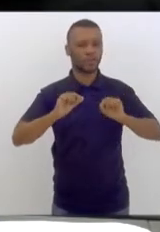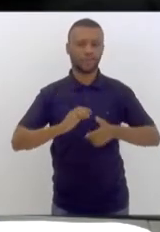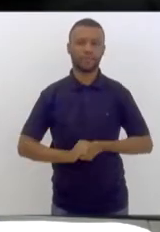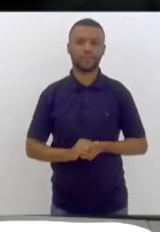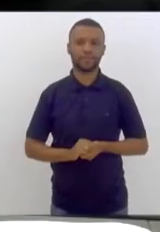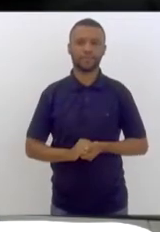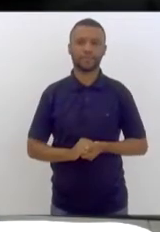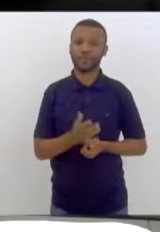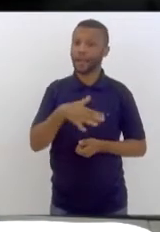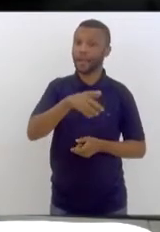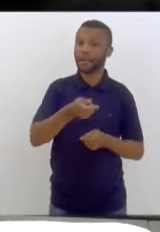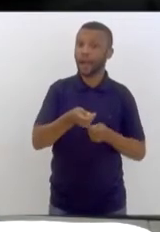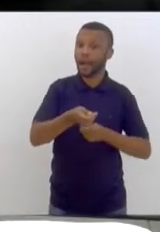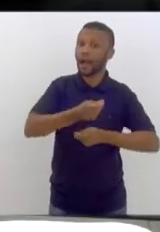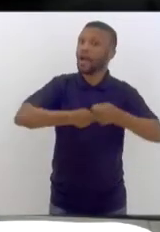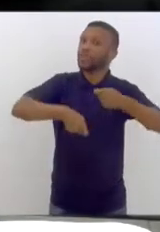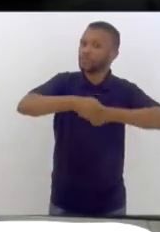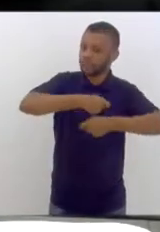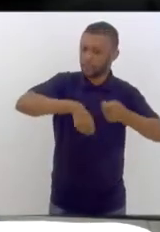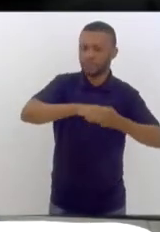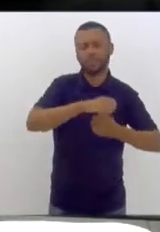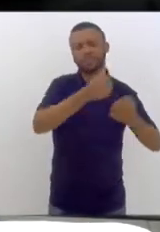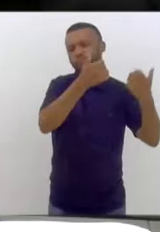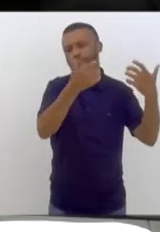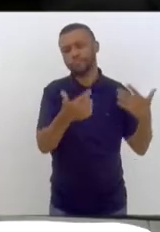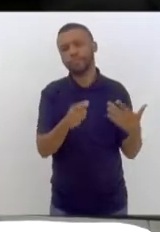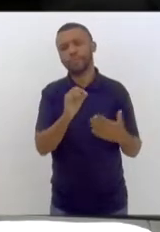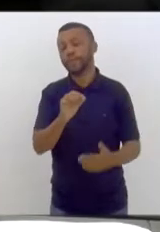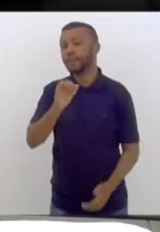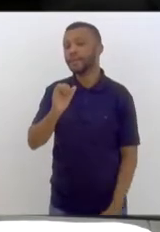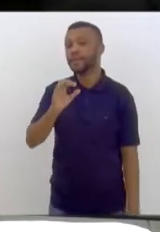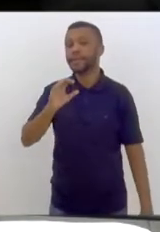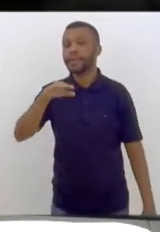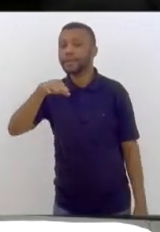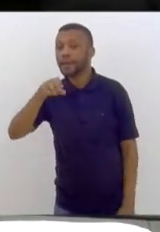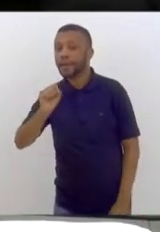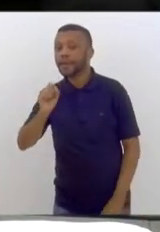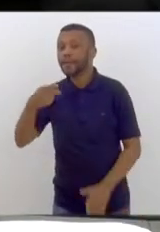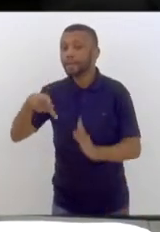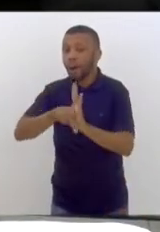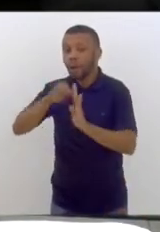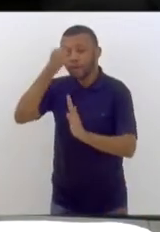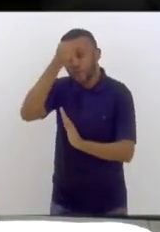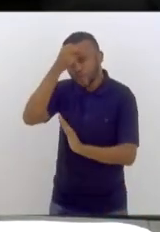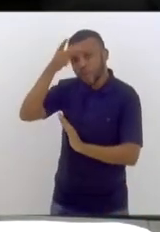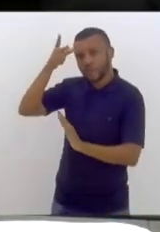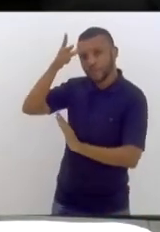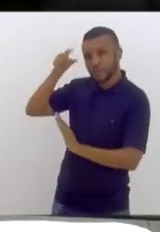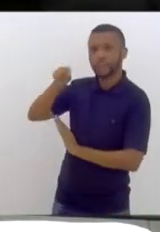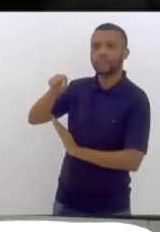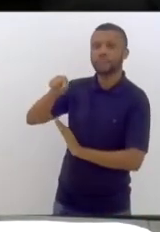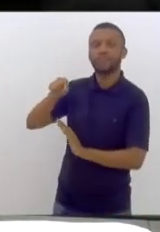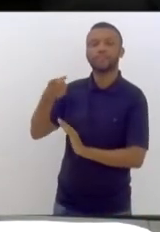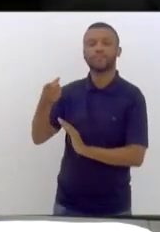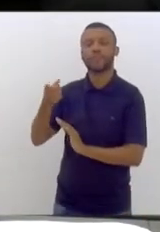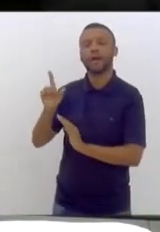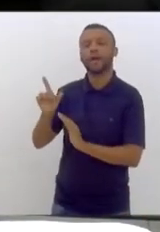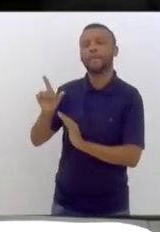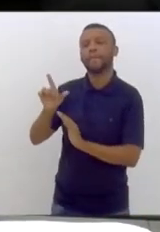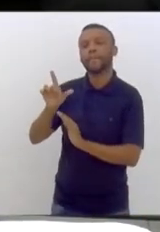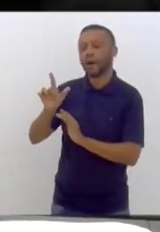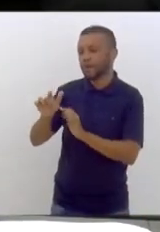na administração do que seria o ICMS municipal, vamos chamar assim. É uma participação que